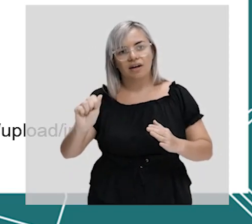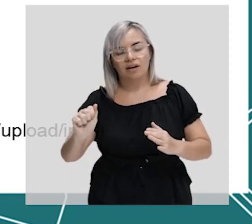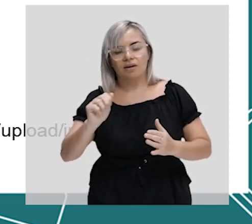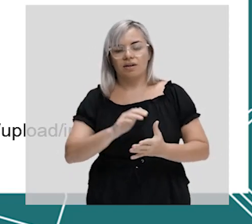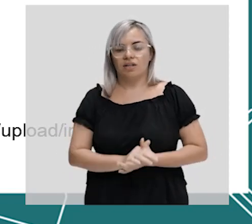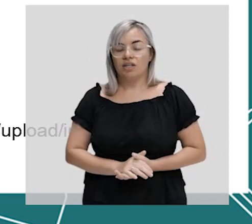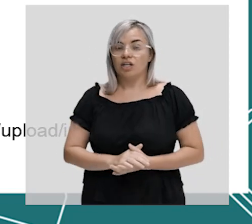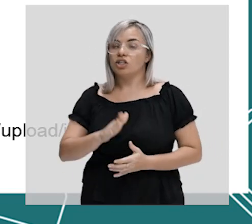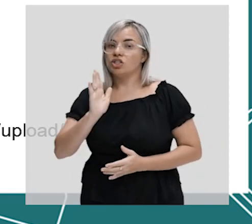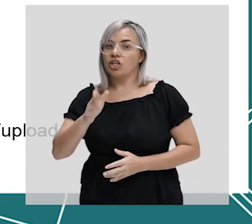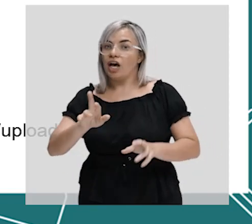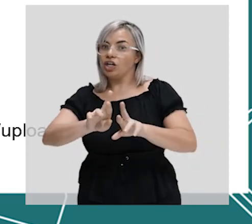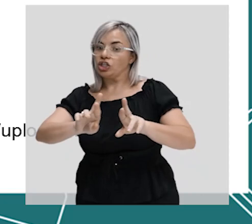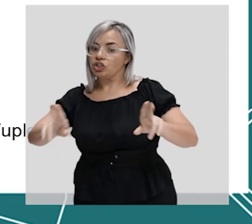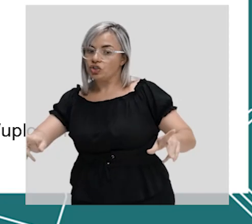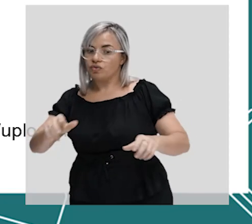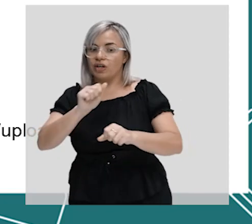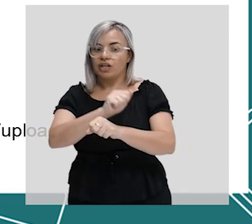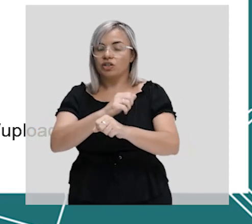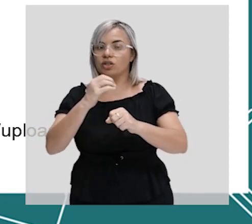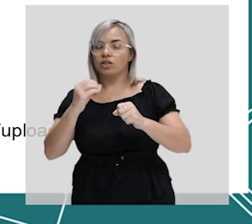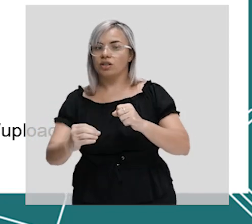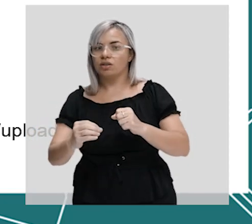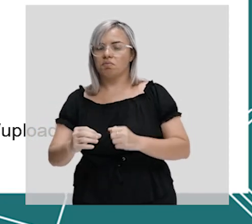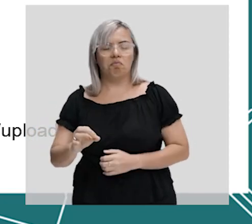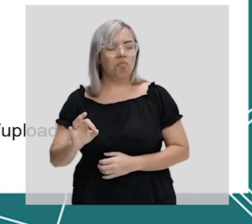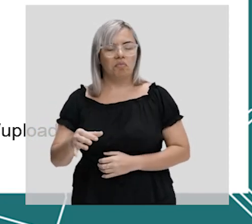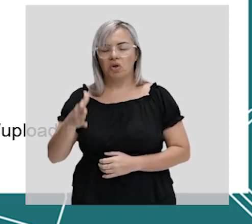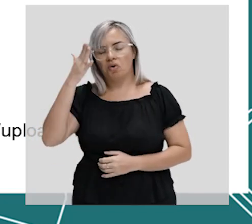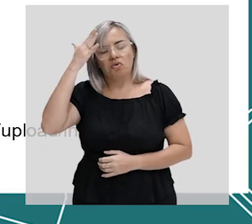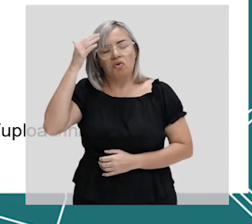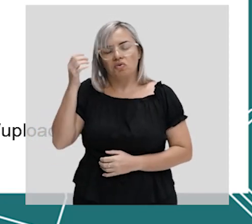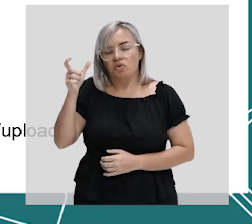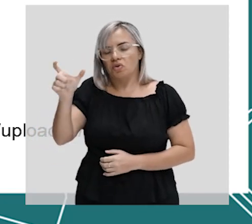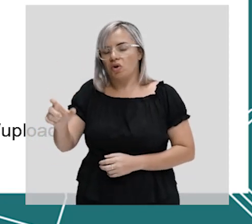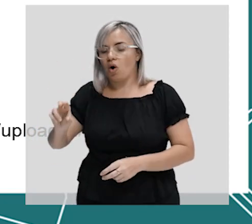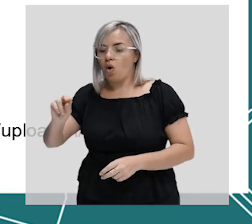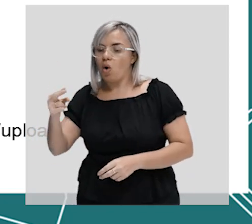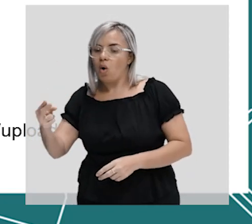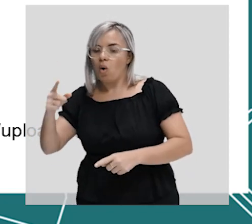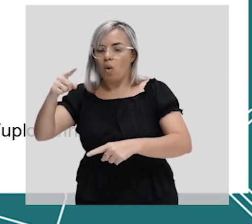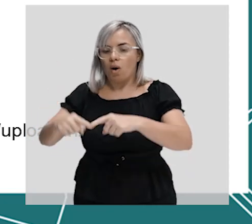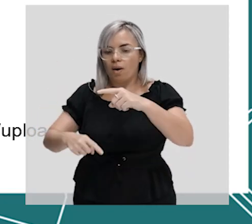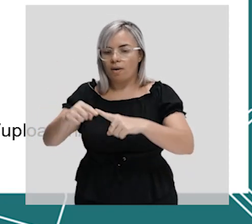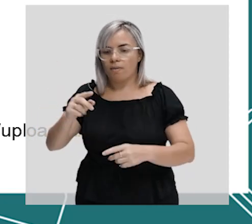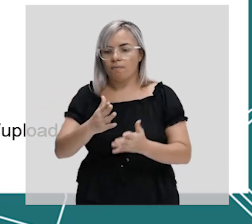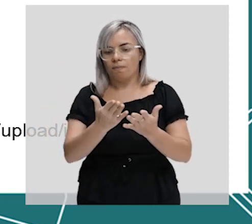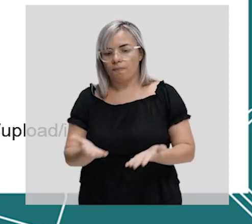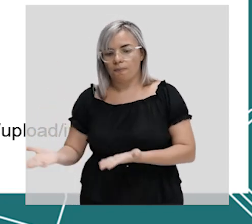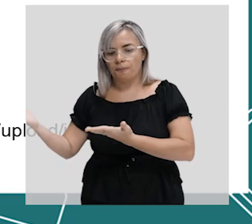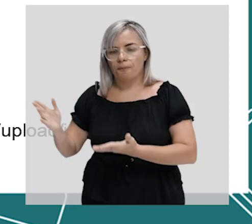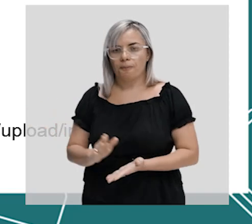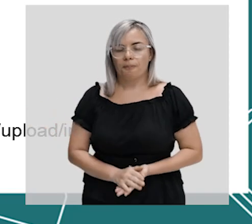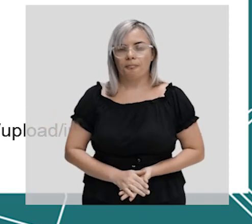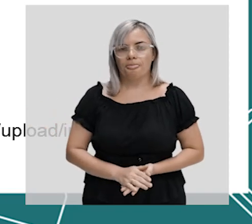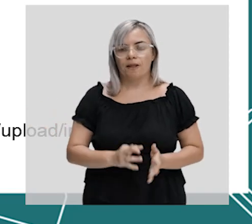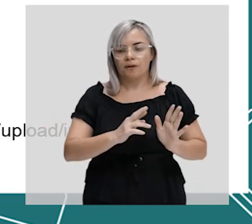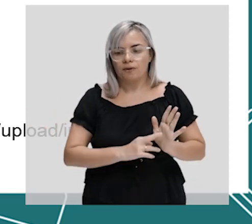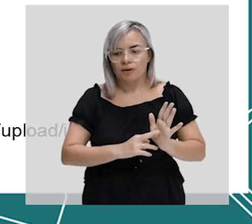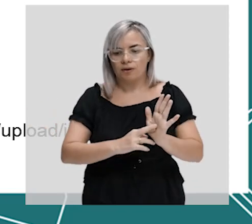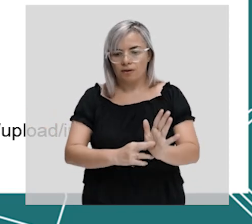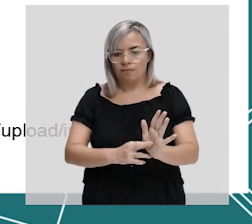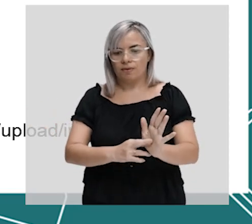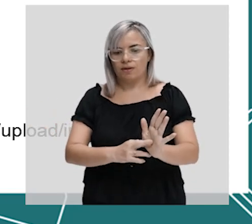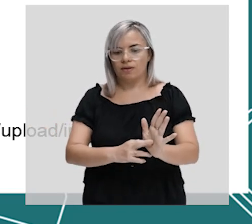eu não vou designar. Então, na língua espanhola, são representados por um, una, unos e